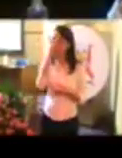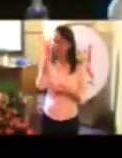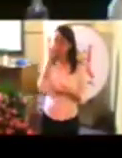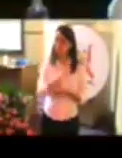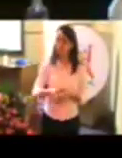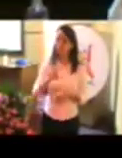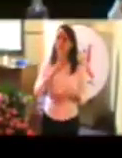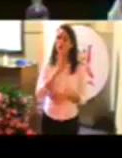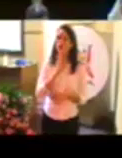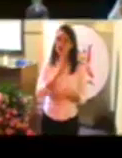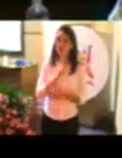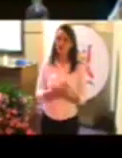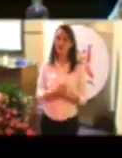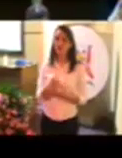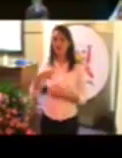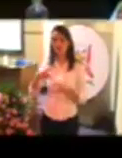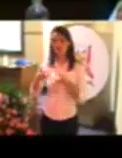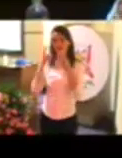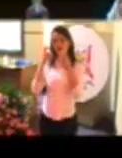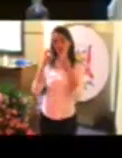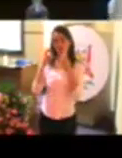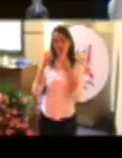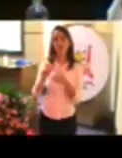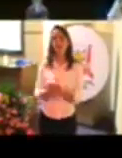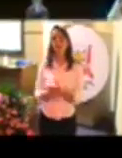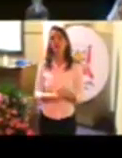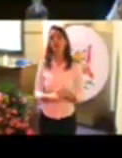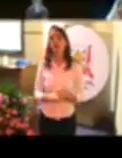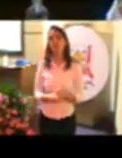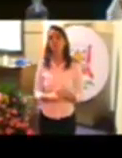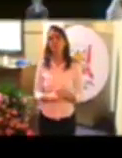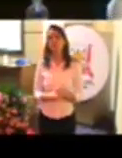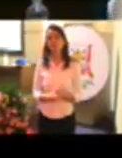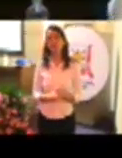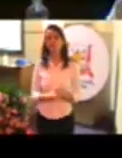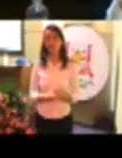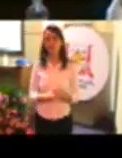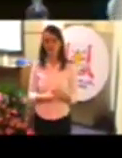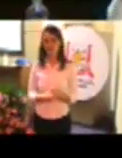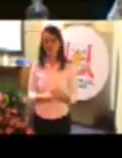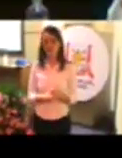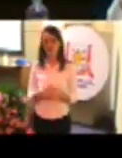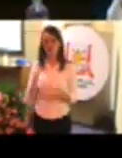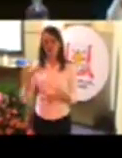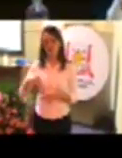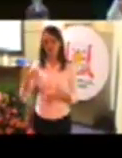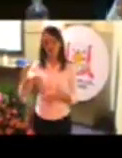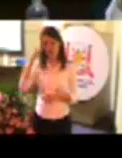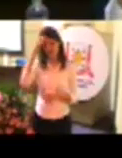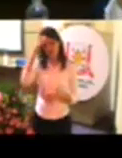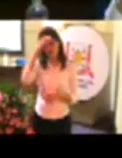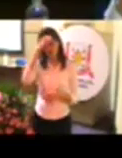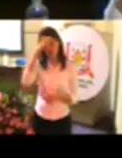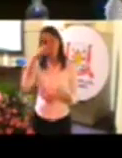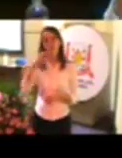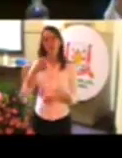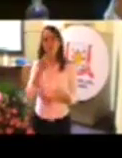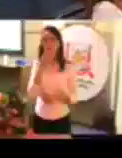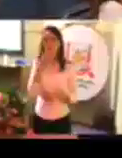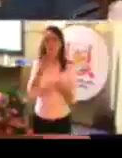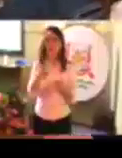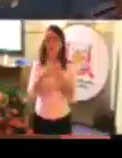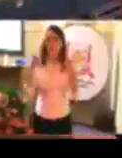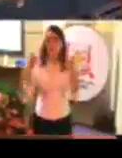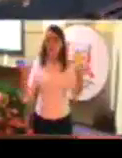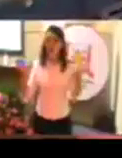Então, eu tenho a impressão que a alma aqui de Criciúma é uma alma